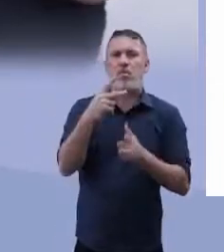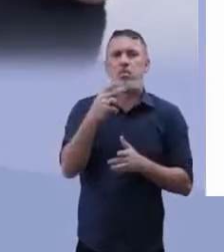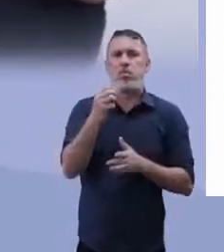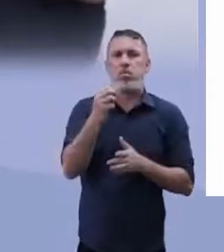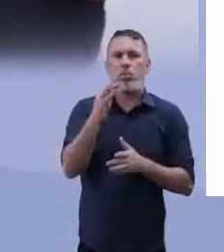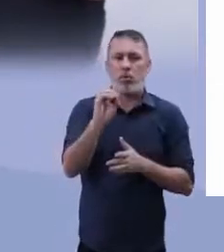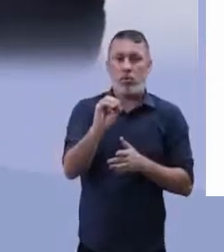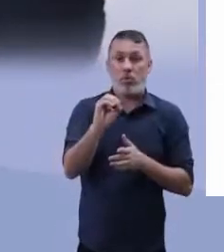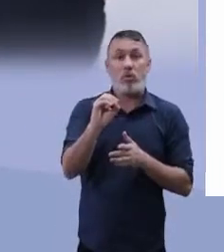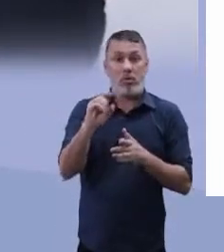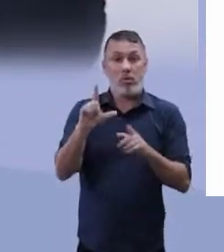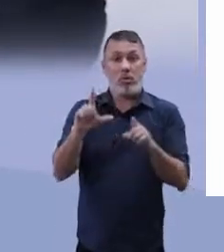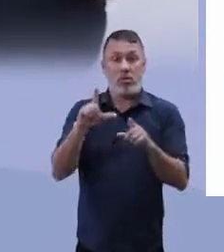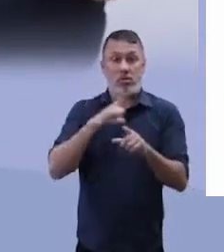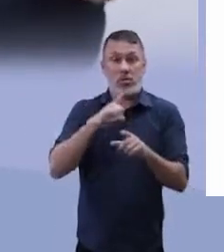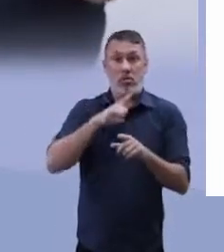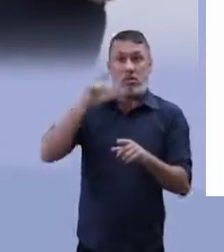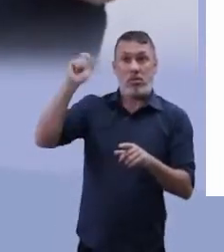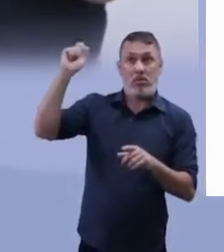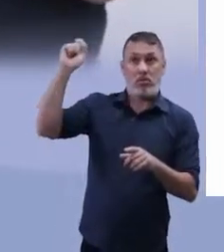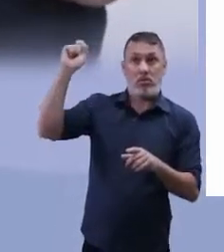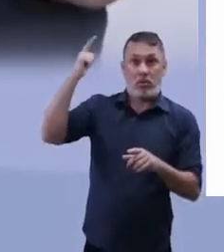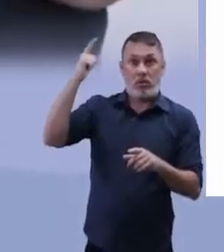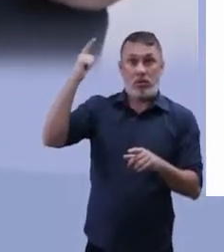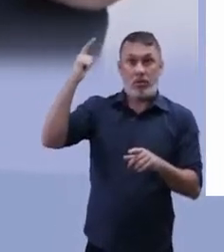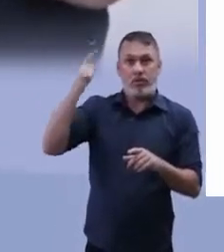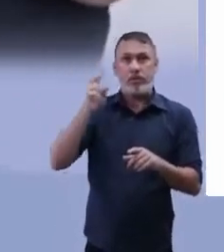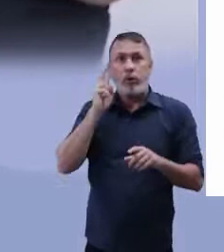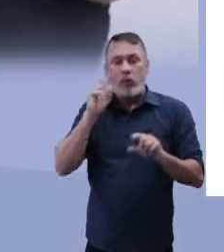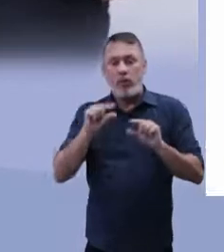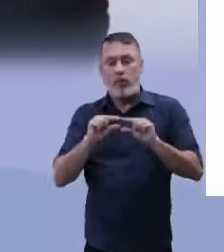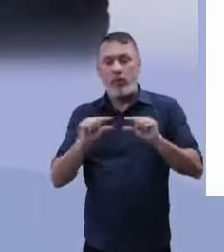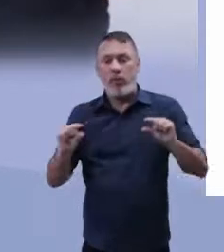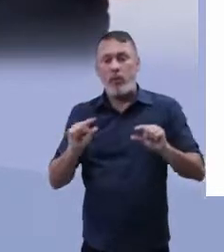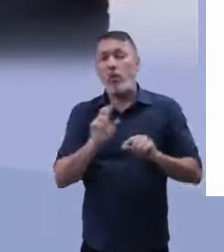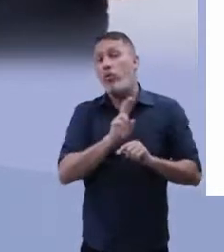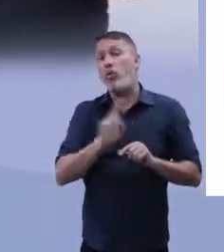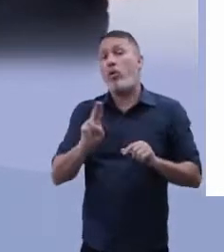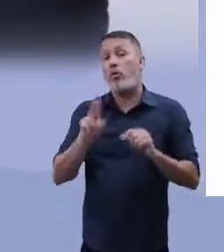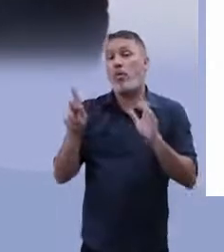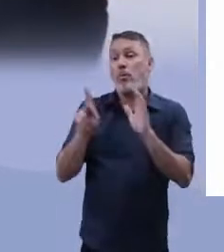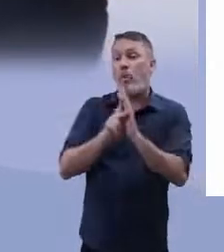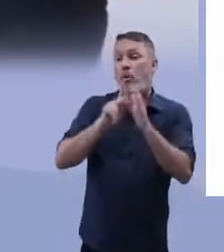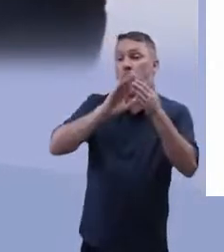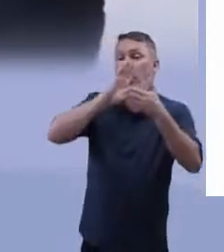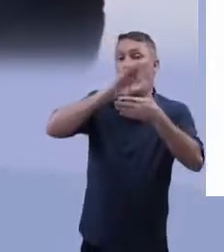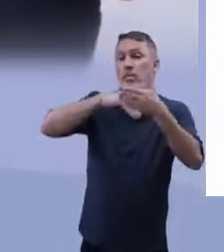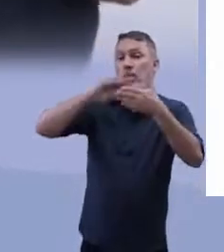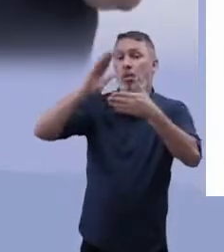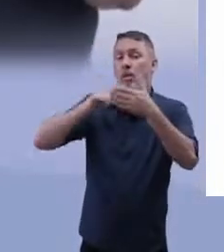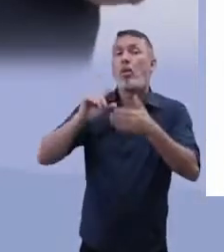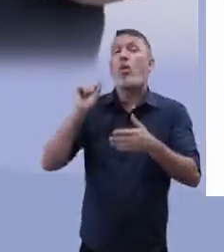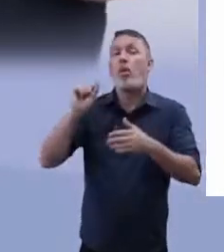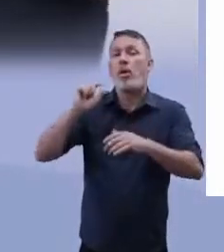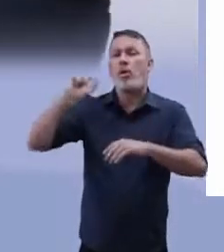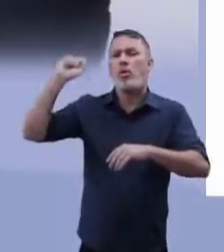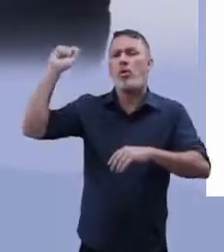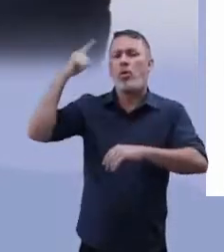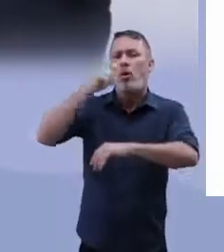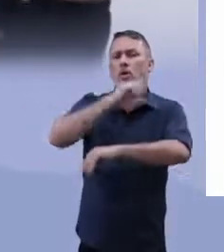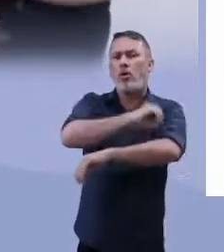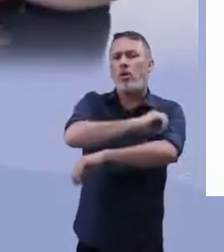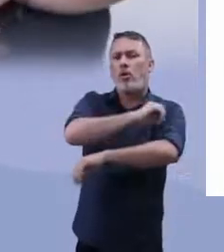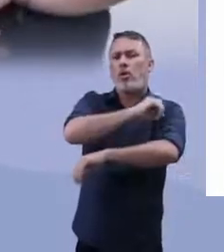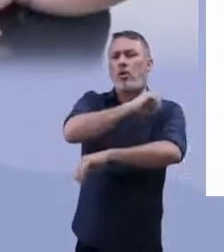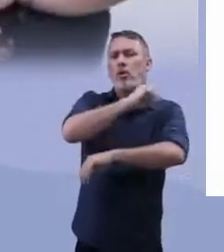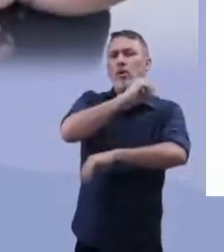sol. Quando se vê o nome da obra, observa-se que é Nascer do Sol, mas